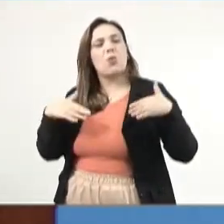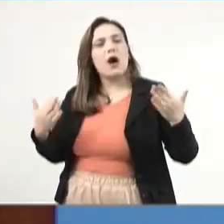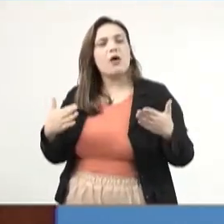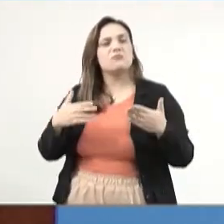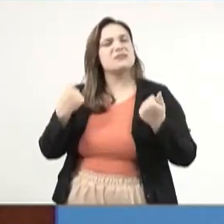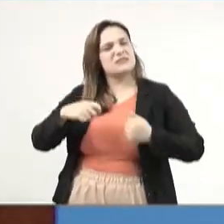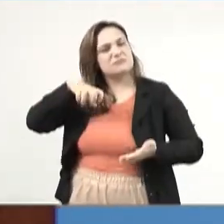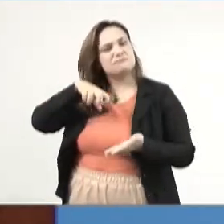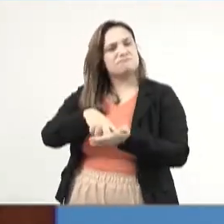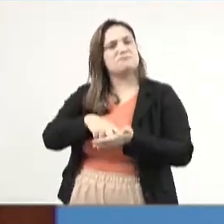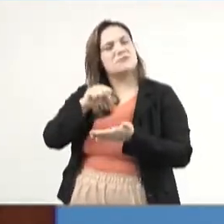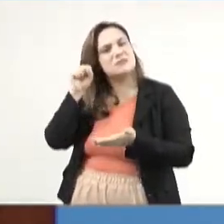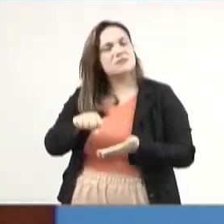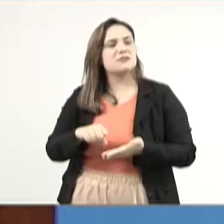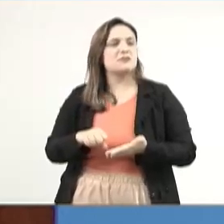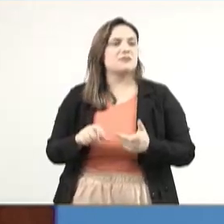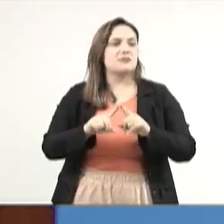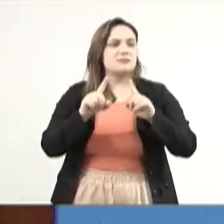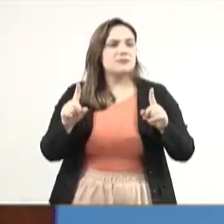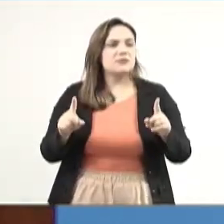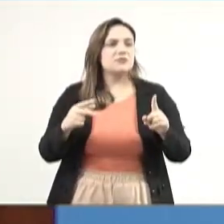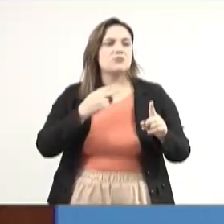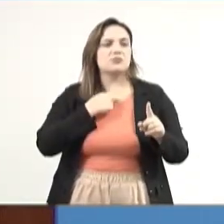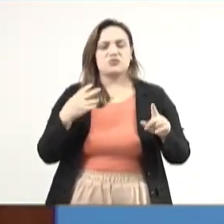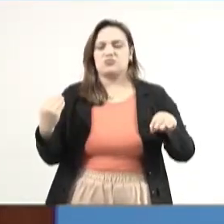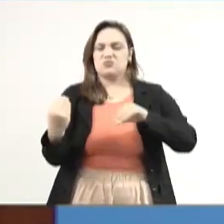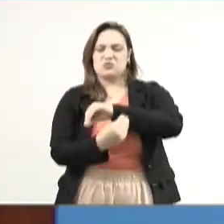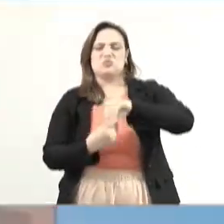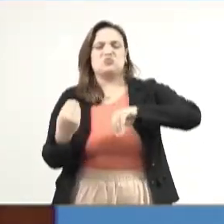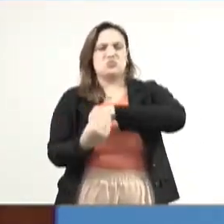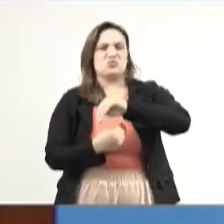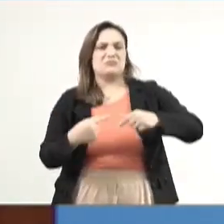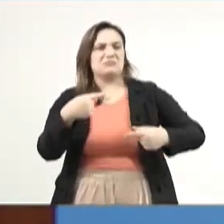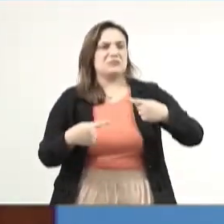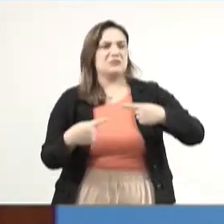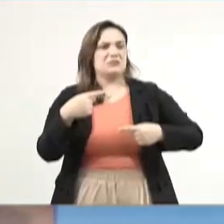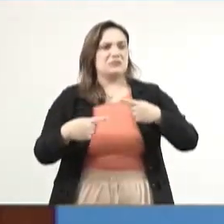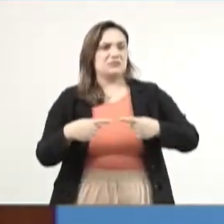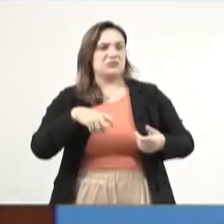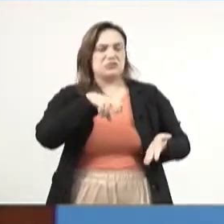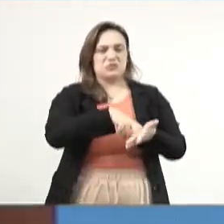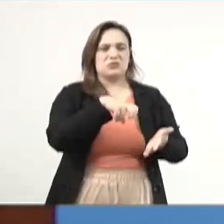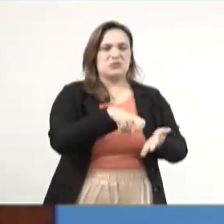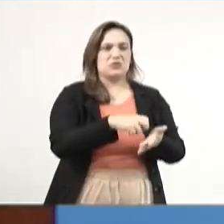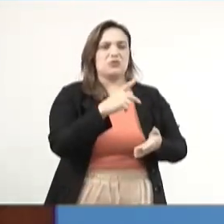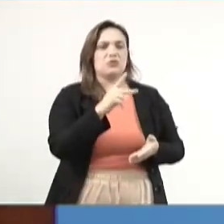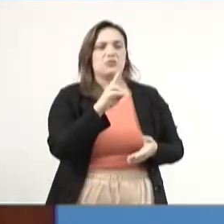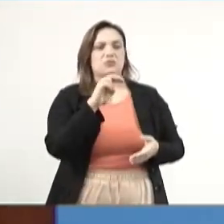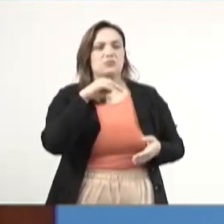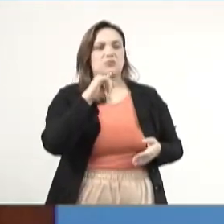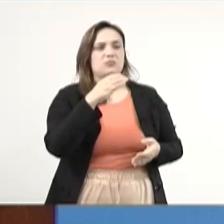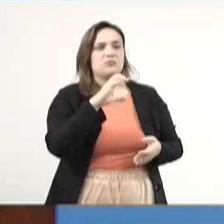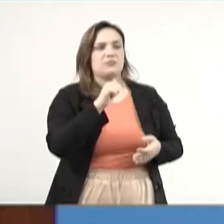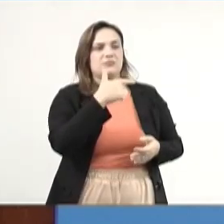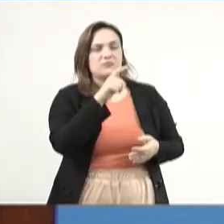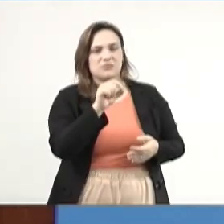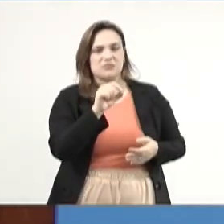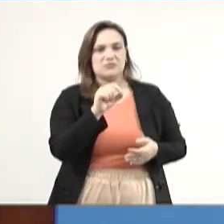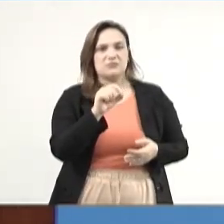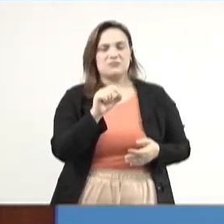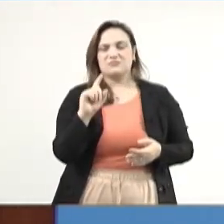são, punir exemplarmente. Mas não misturar o debate da punição, da responsabilidade com a